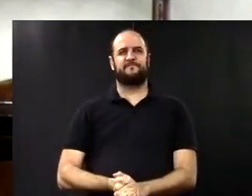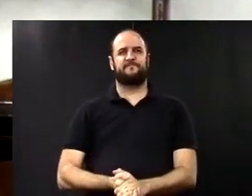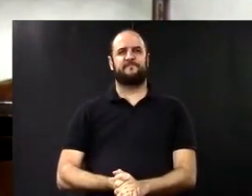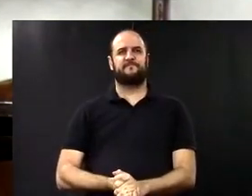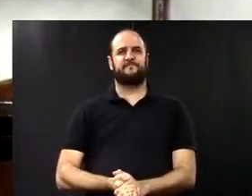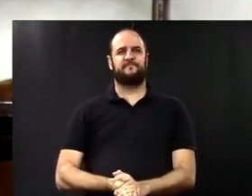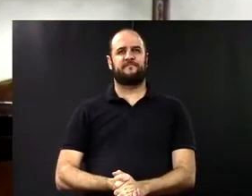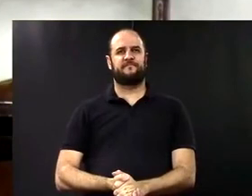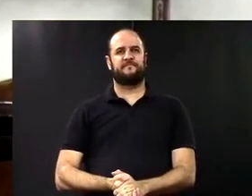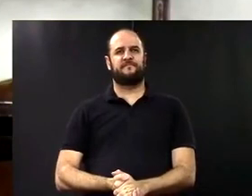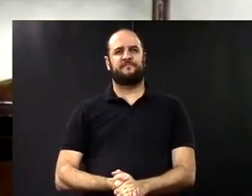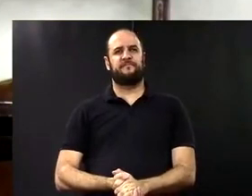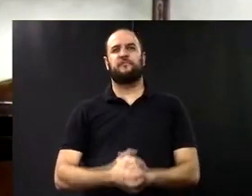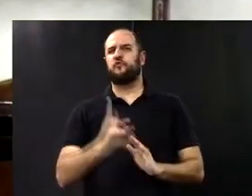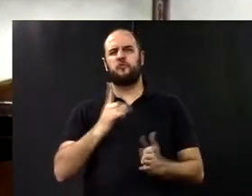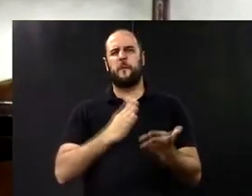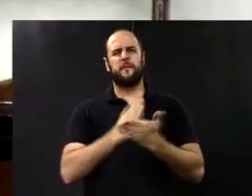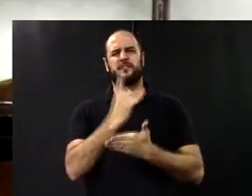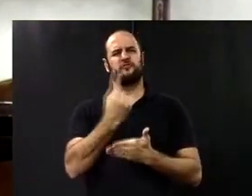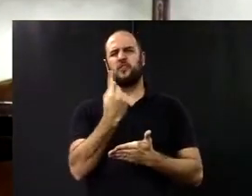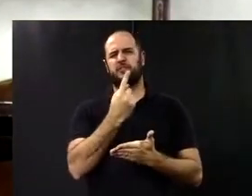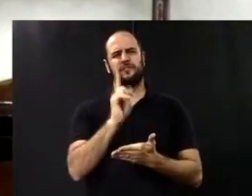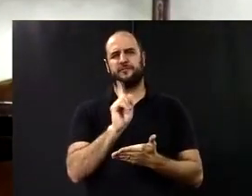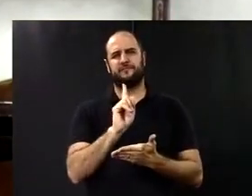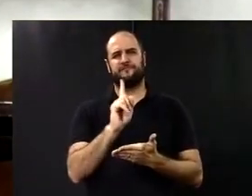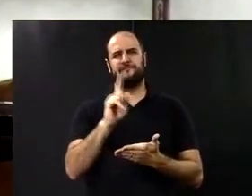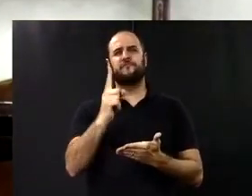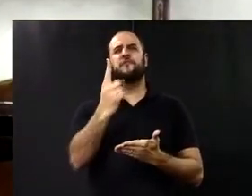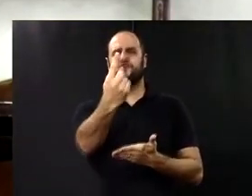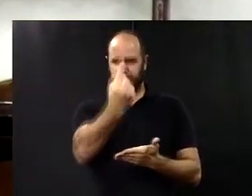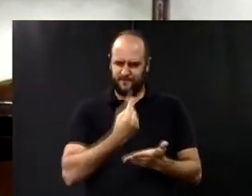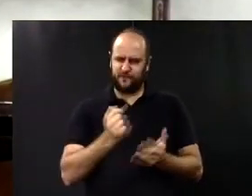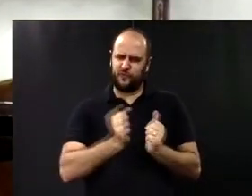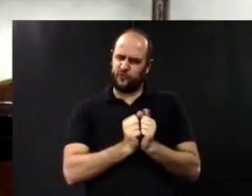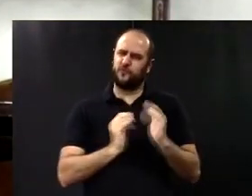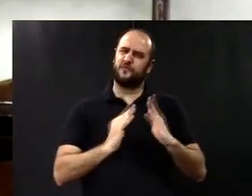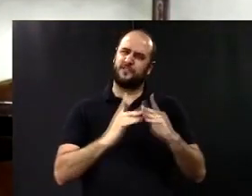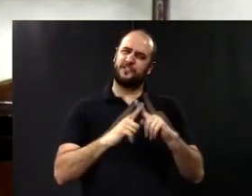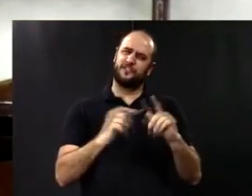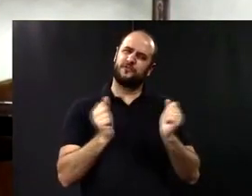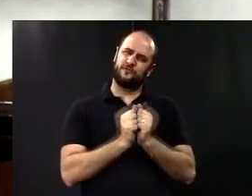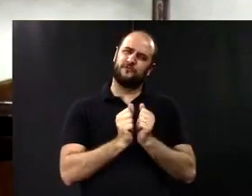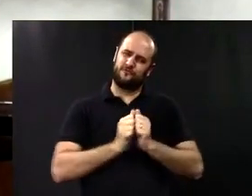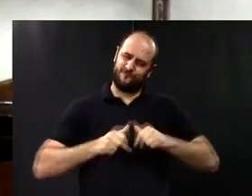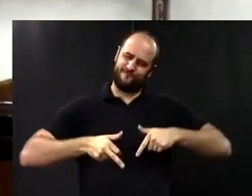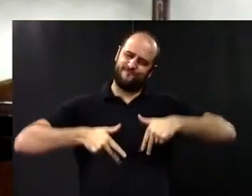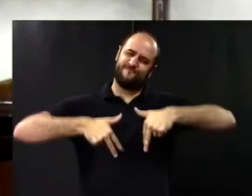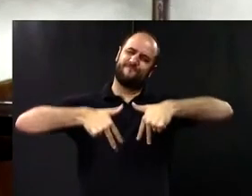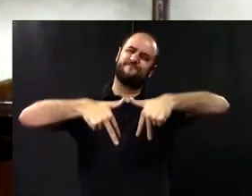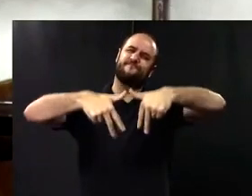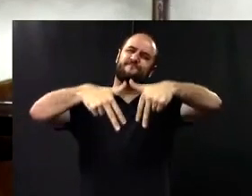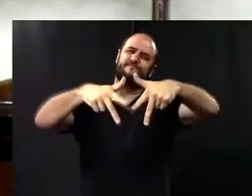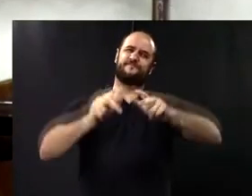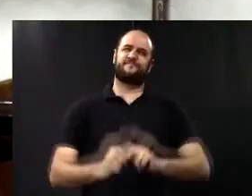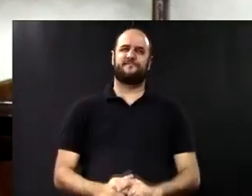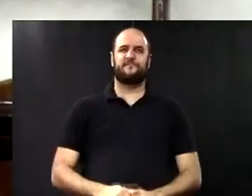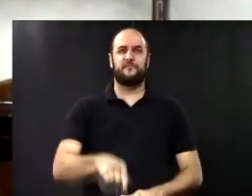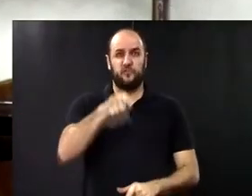Não passe por isso sozinho. Somos igreja, vamos caminhar juntos. Você que não é desta